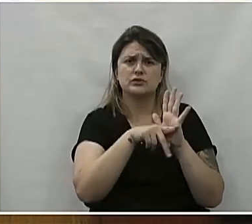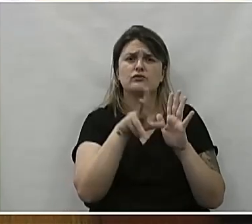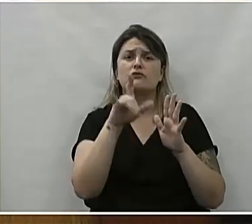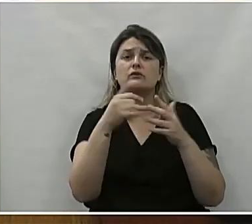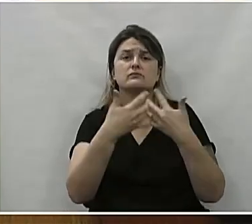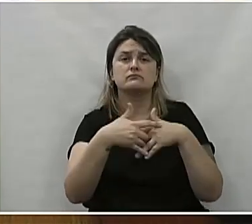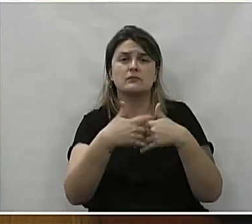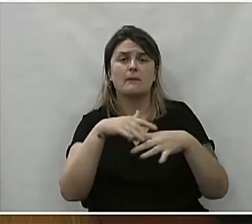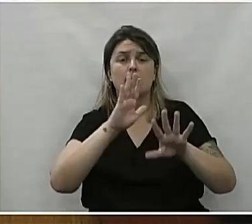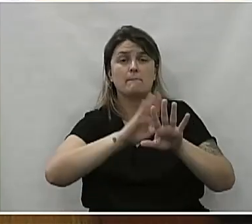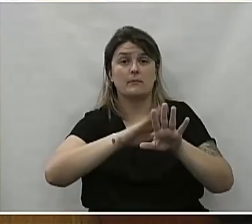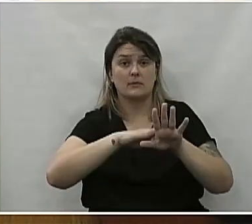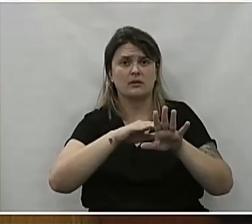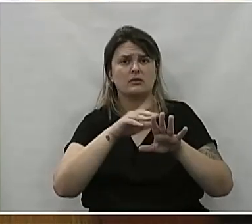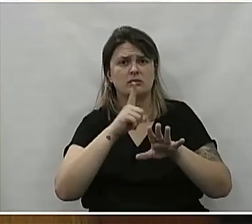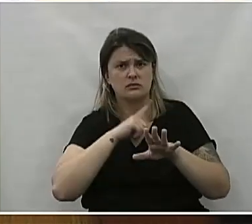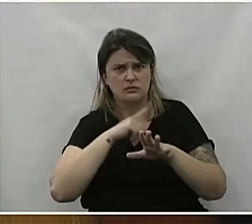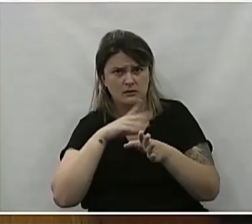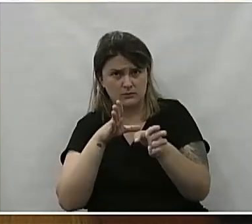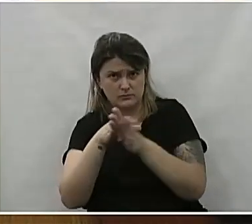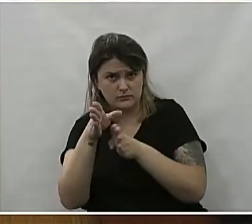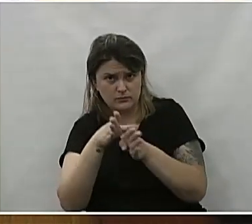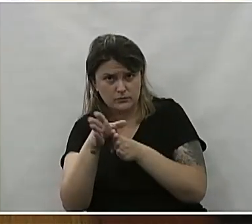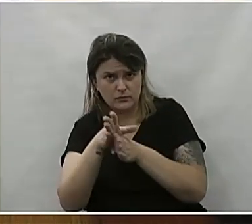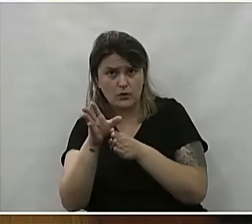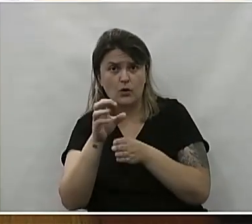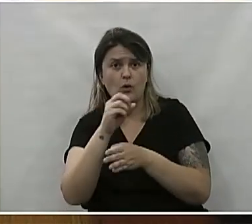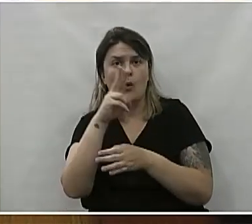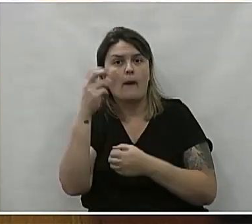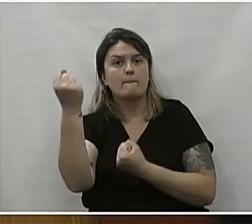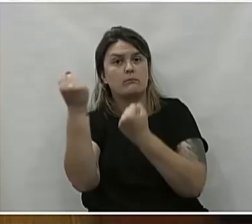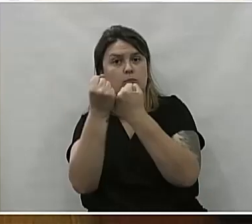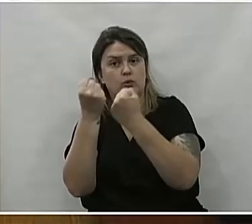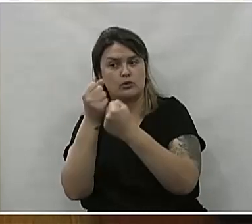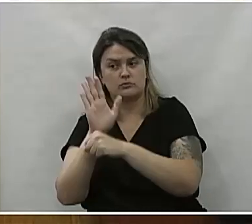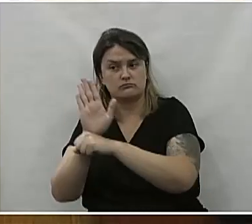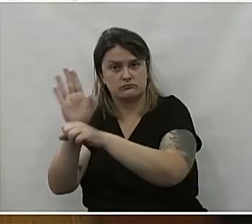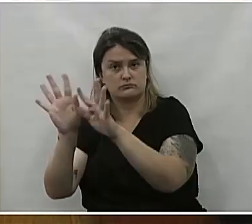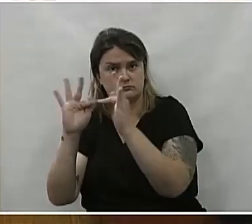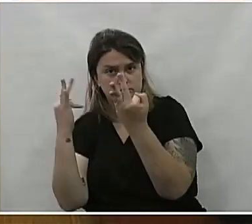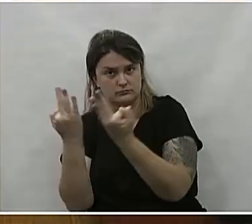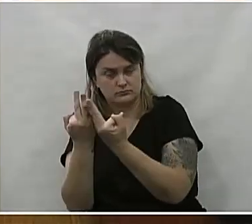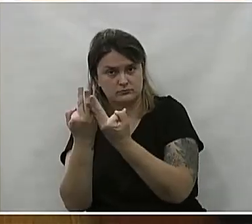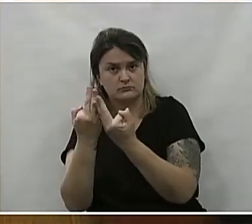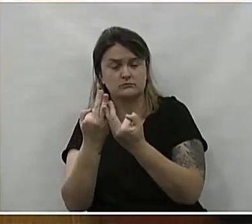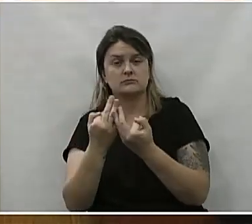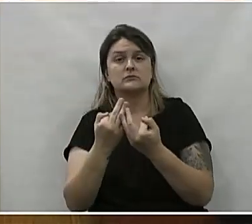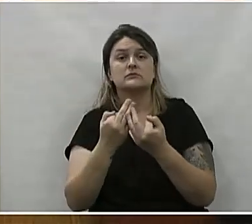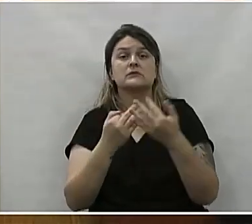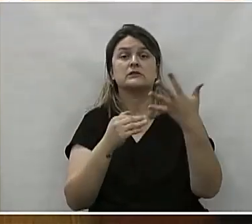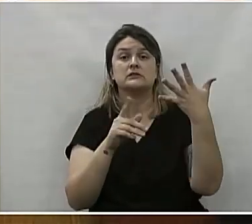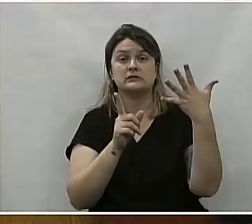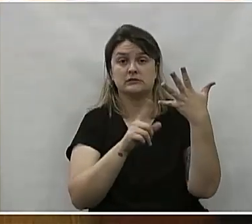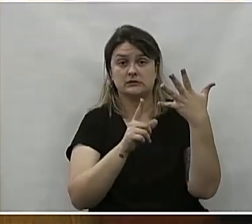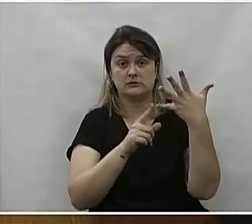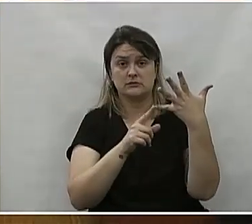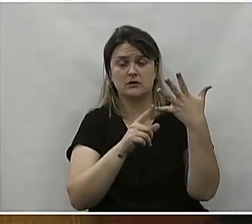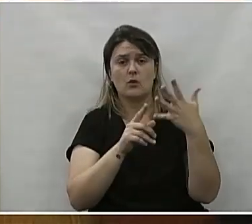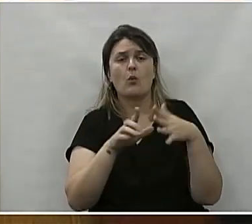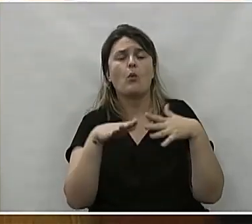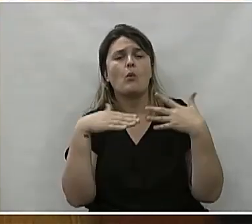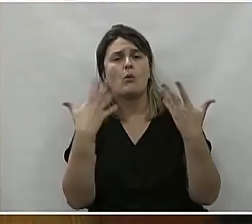em termos práticos 4. Haverá alguma orientação ou assistência adicional oferecida às famílias beneficiadas 5. Qual é a previsão